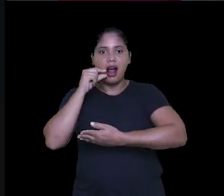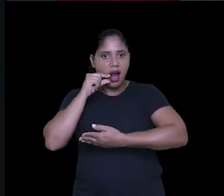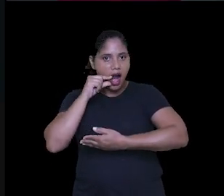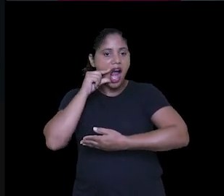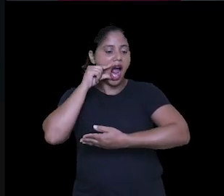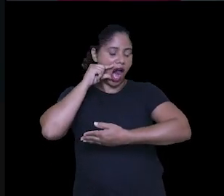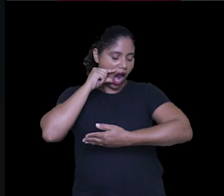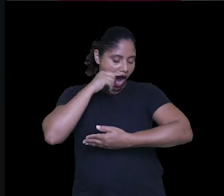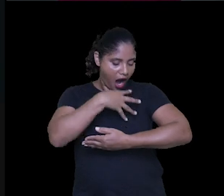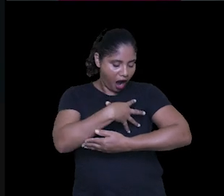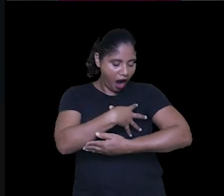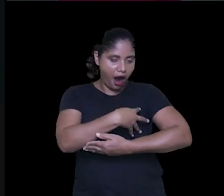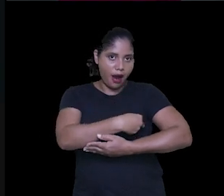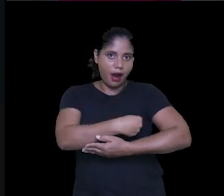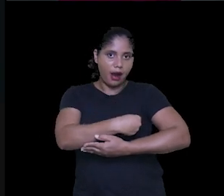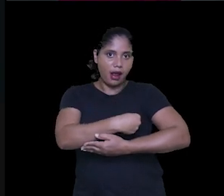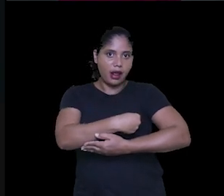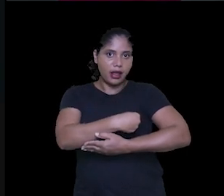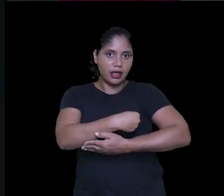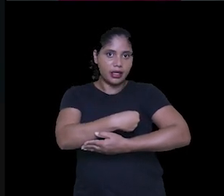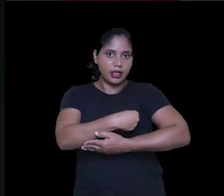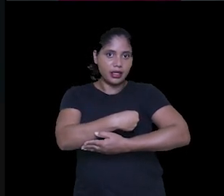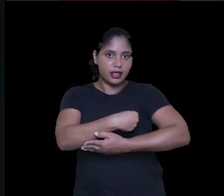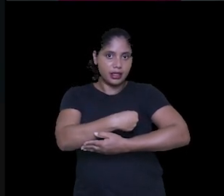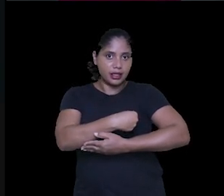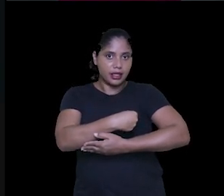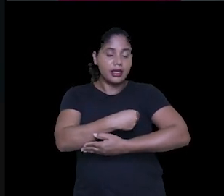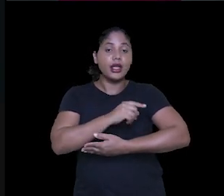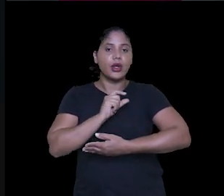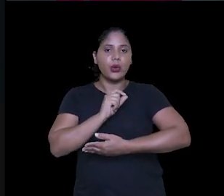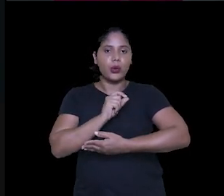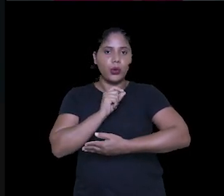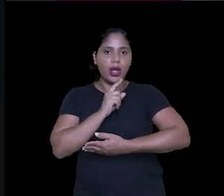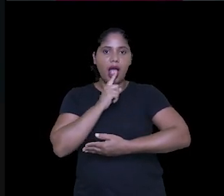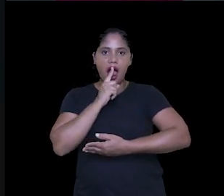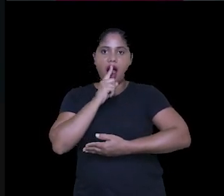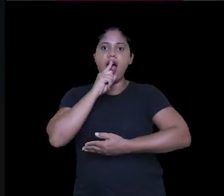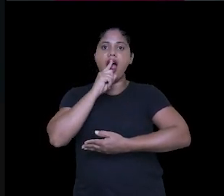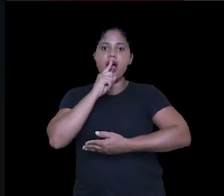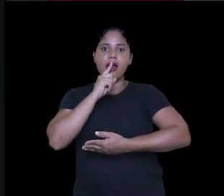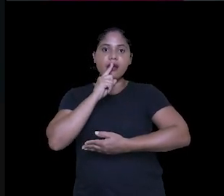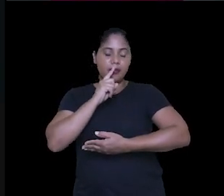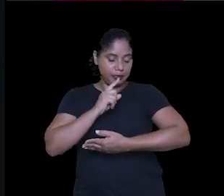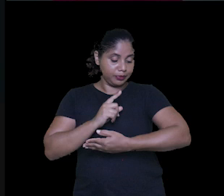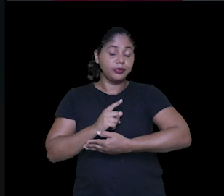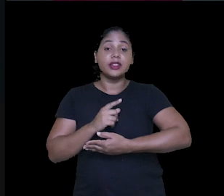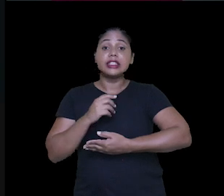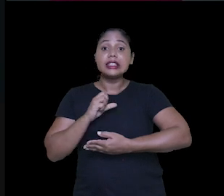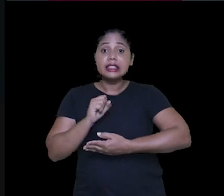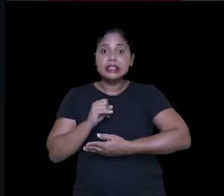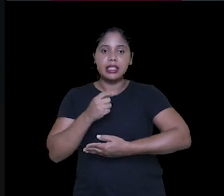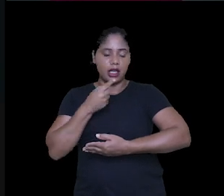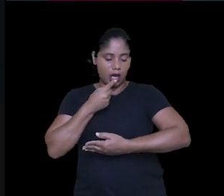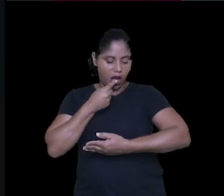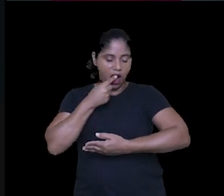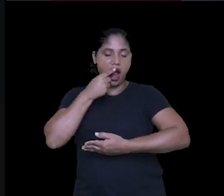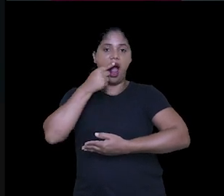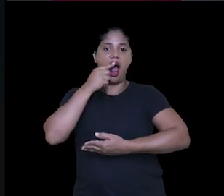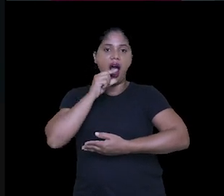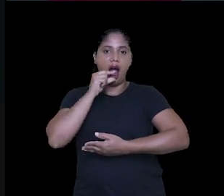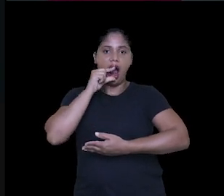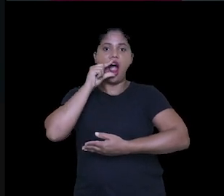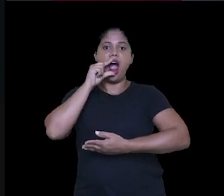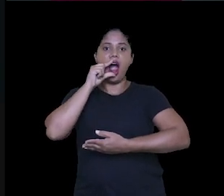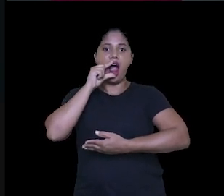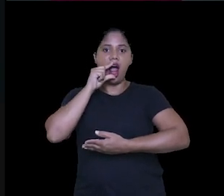corpo alinhados. O bebê ele está bem apoiado, a mãe segura o bebê com as duas mãos ou com um único braço,